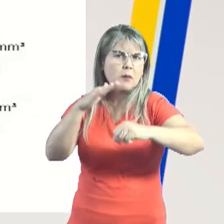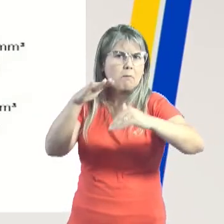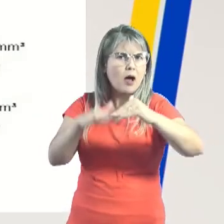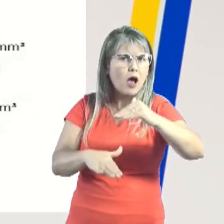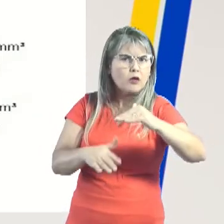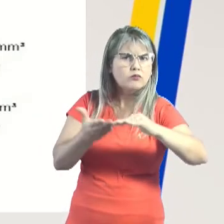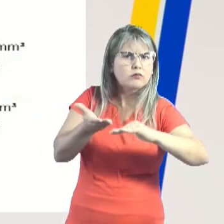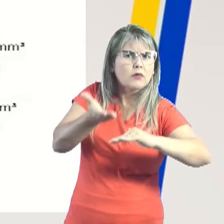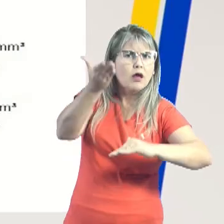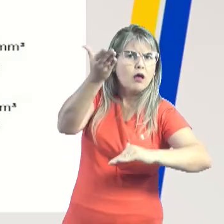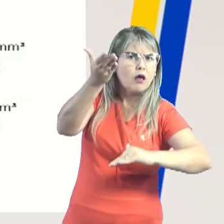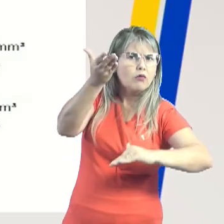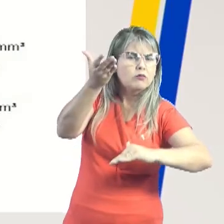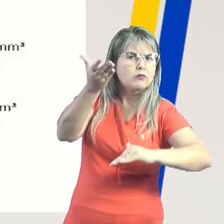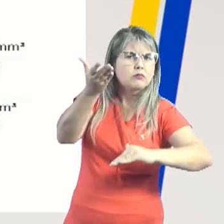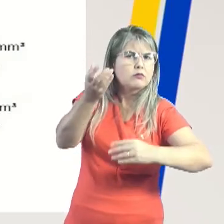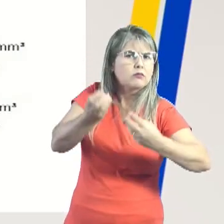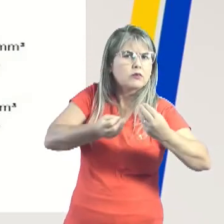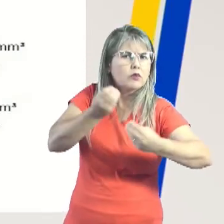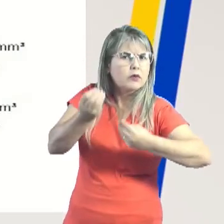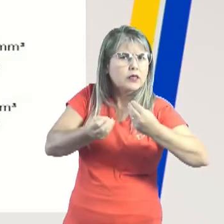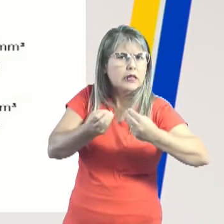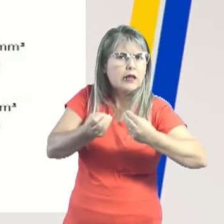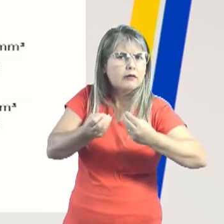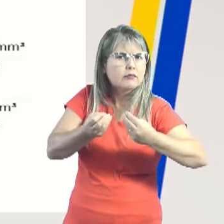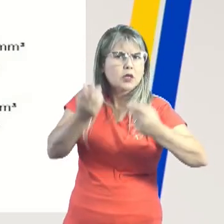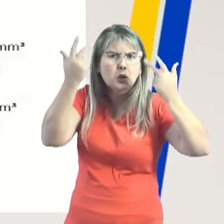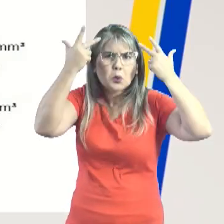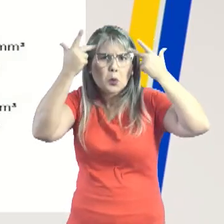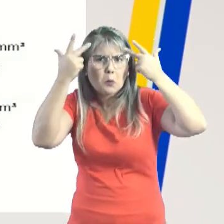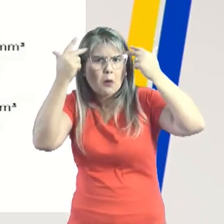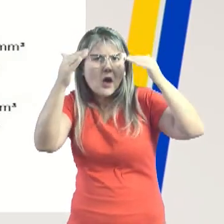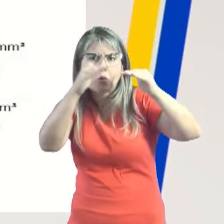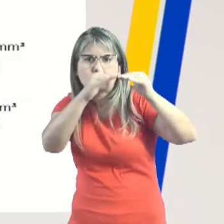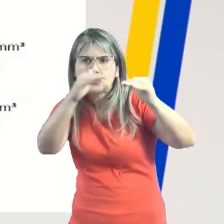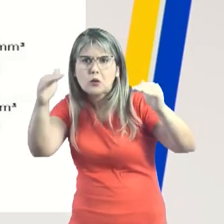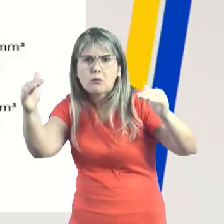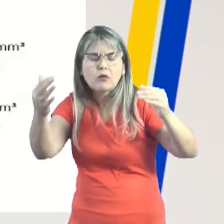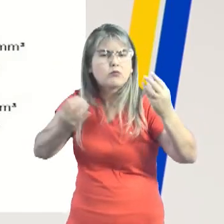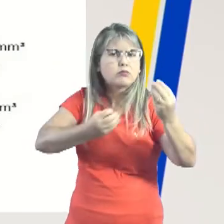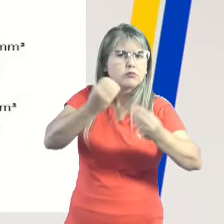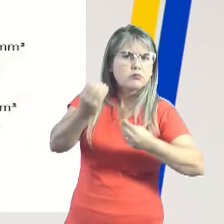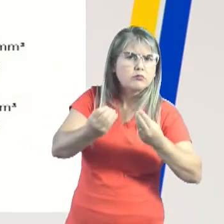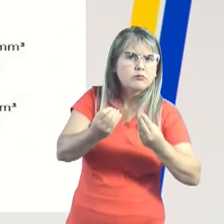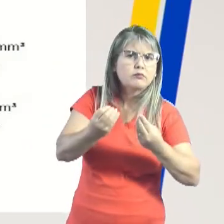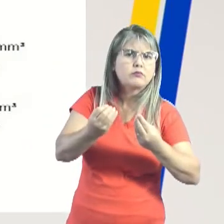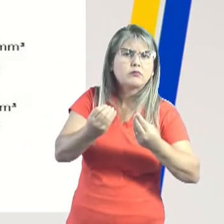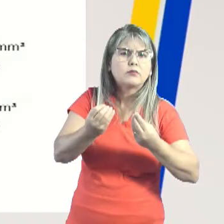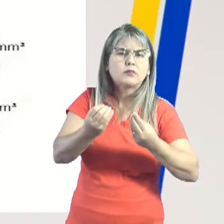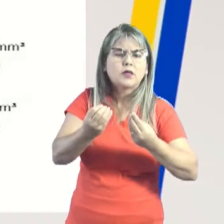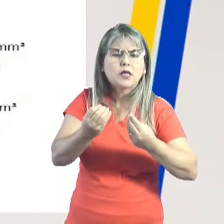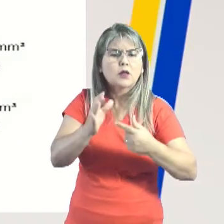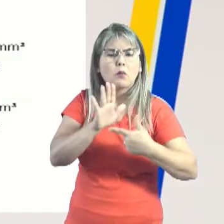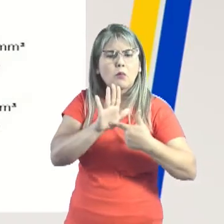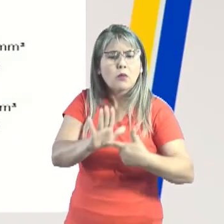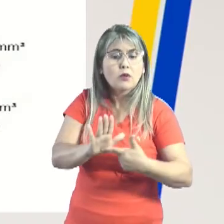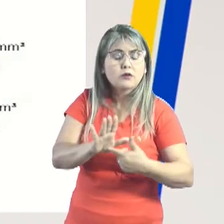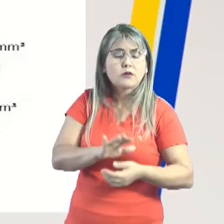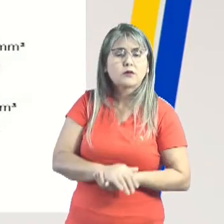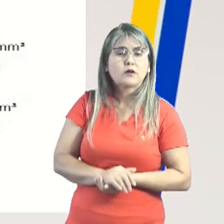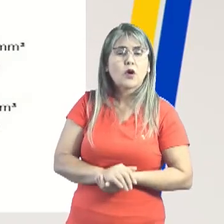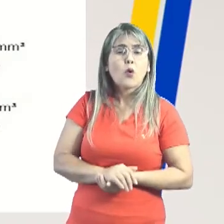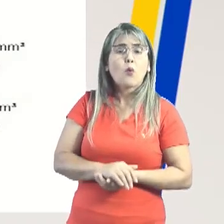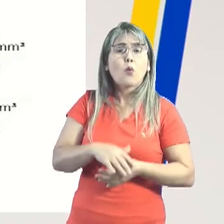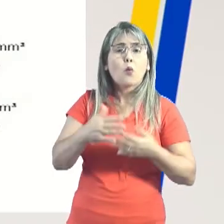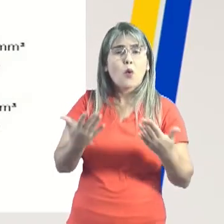patamares, tá bom? Isso é bem sempre bom. Aqui o leucograma serve para identificar muitas vezes como é que está o seu nível